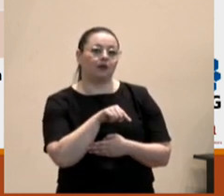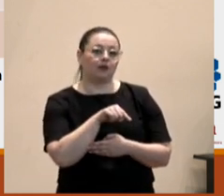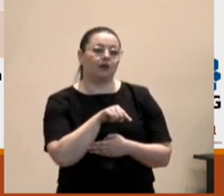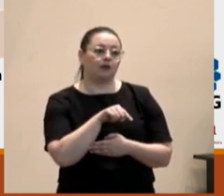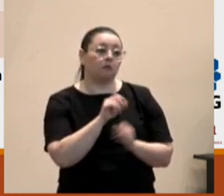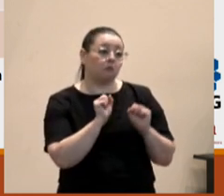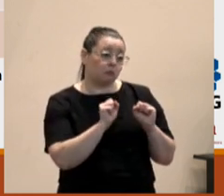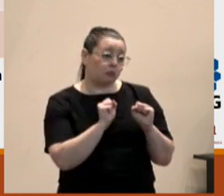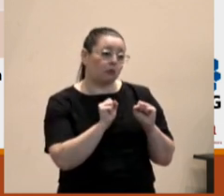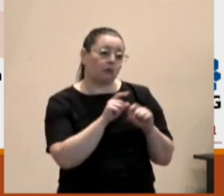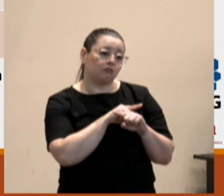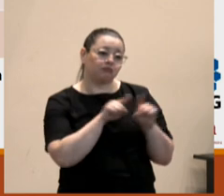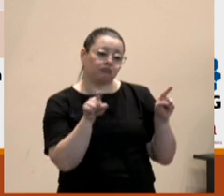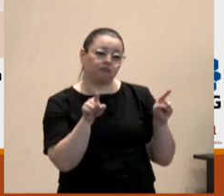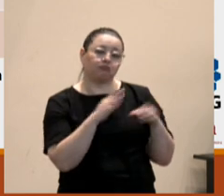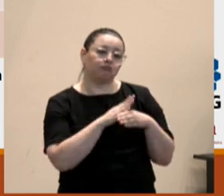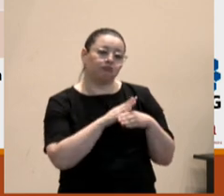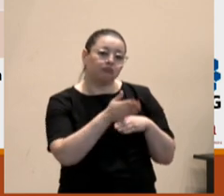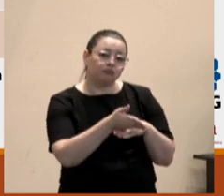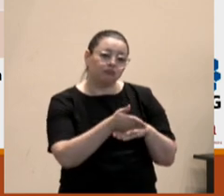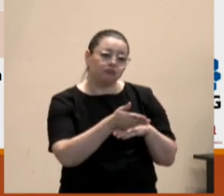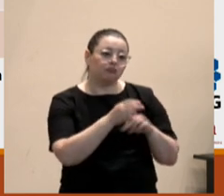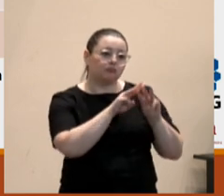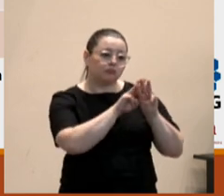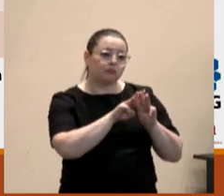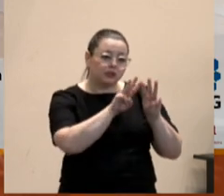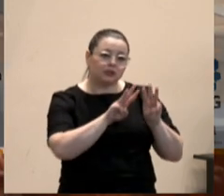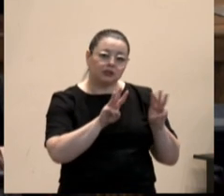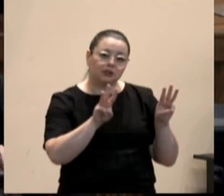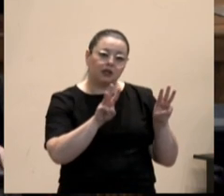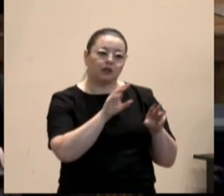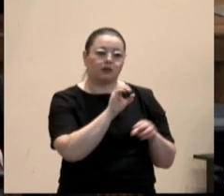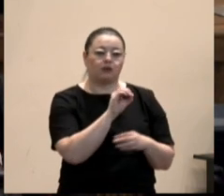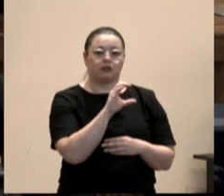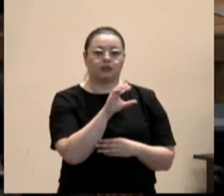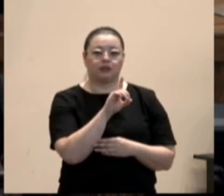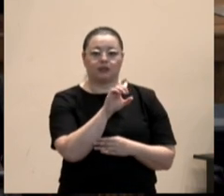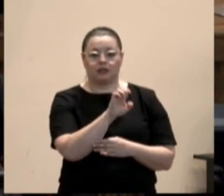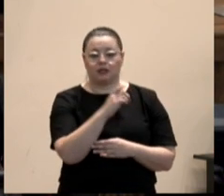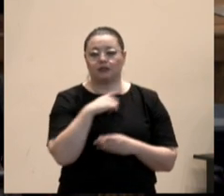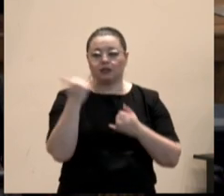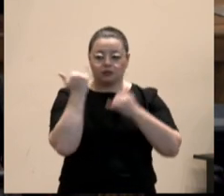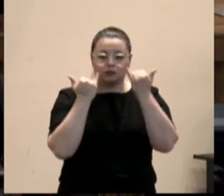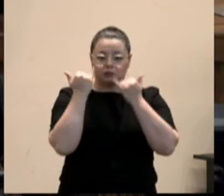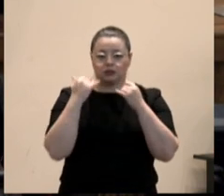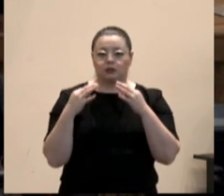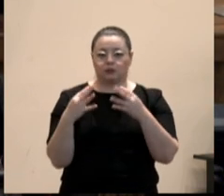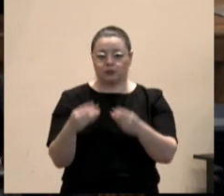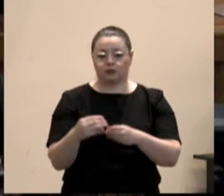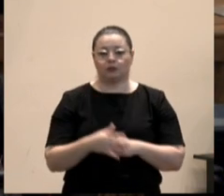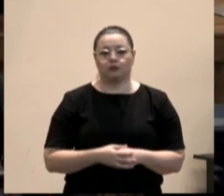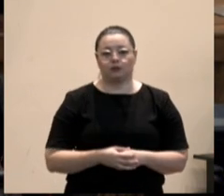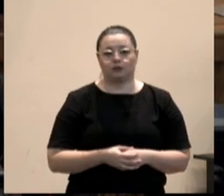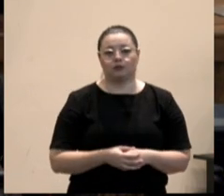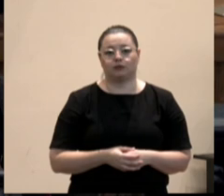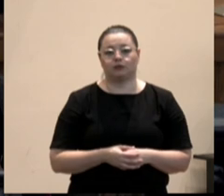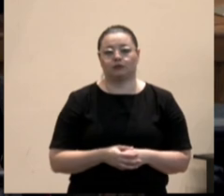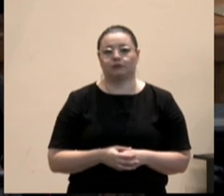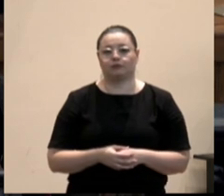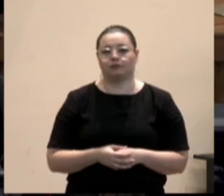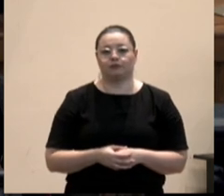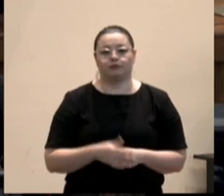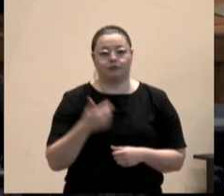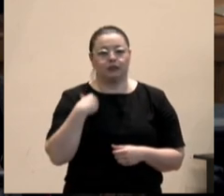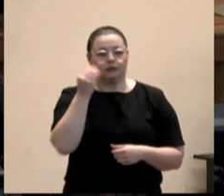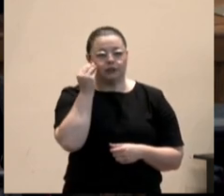Vocês podem entrar no site aqui da OCDE, ó, que tem lá esses dados todos. Eu procurei colocar bastante